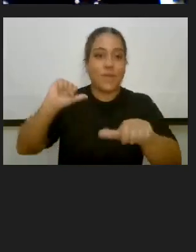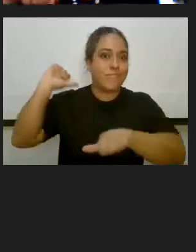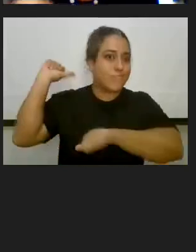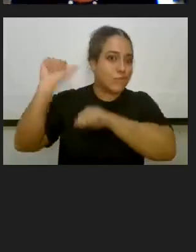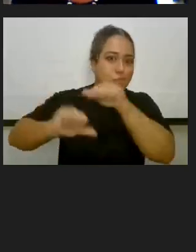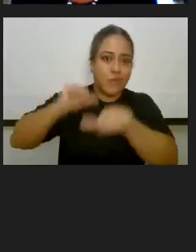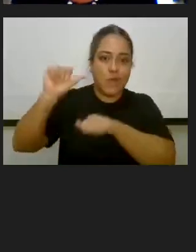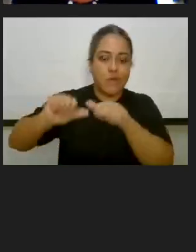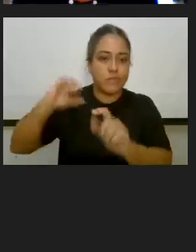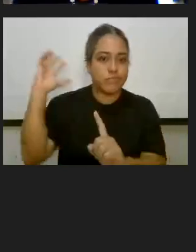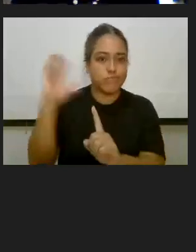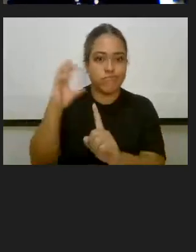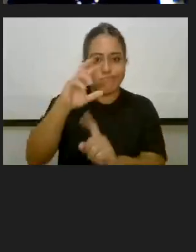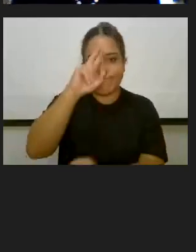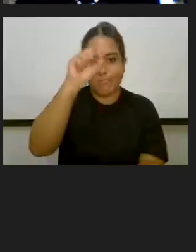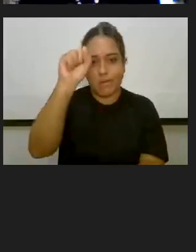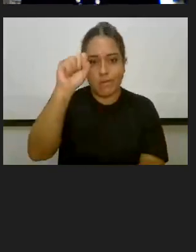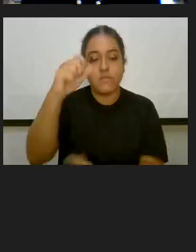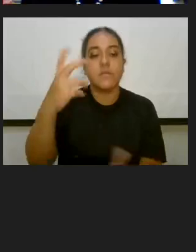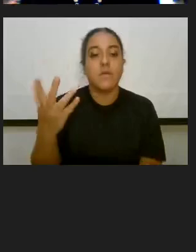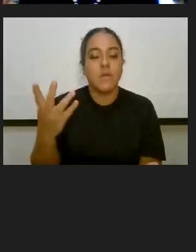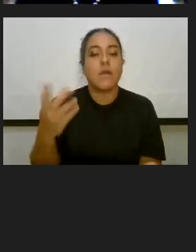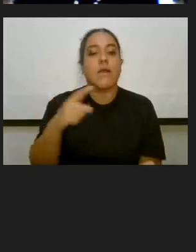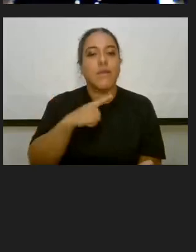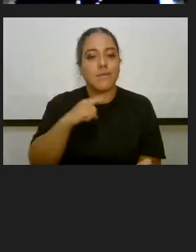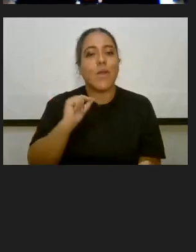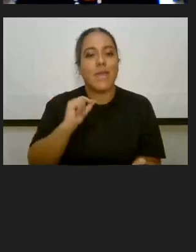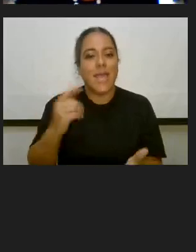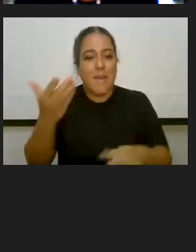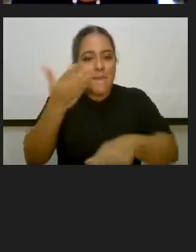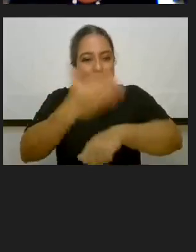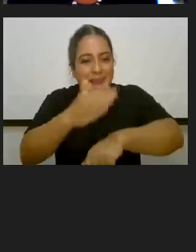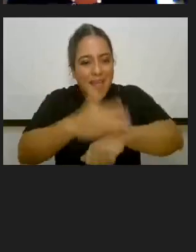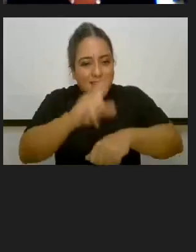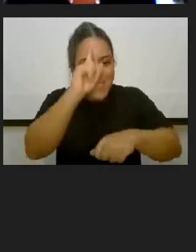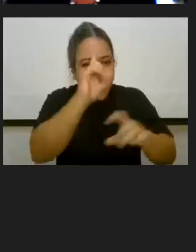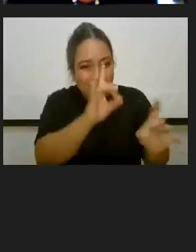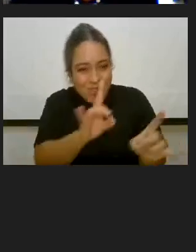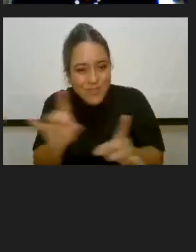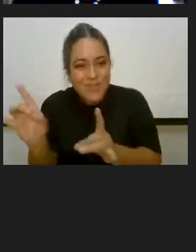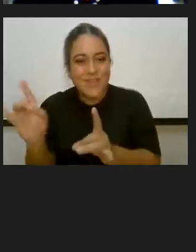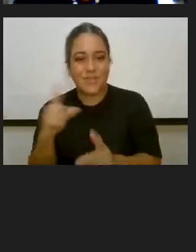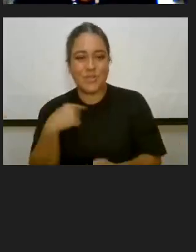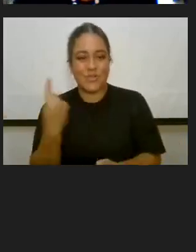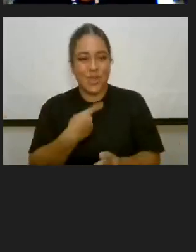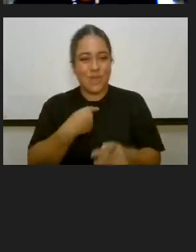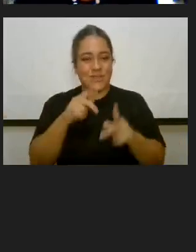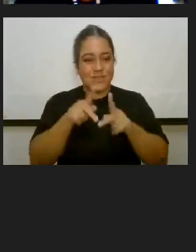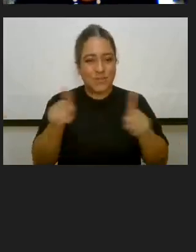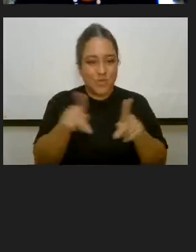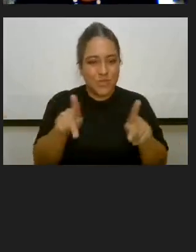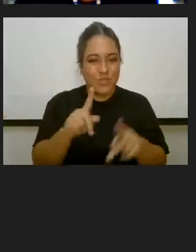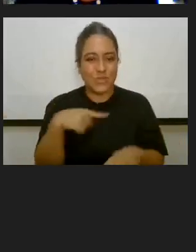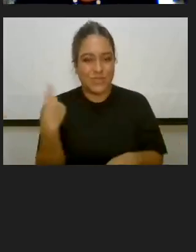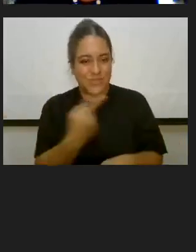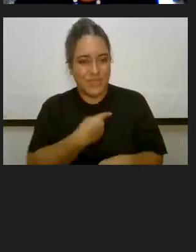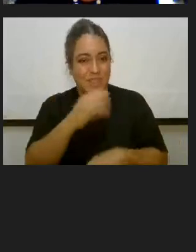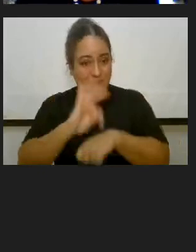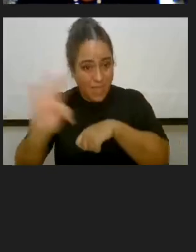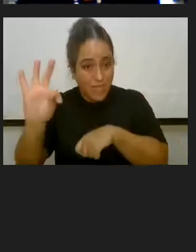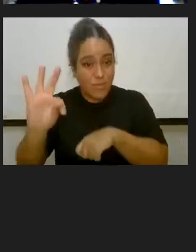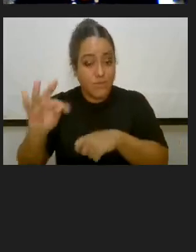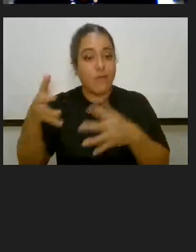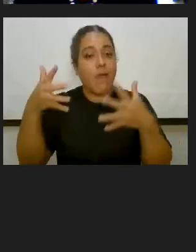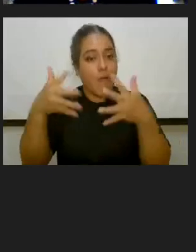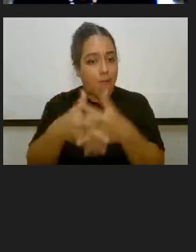que nos afetam nas nossas práticas enquanto docentes, enquanto técnicos no nosso cotidiano.